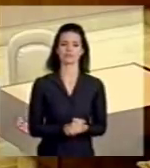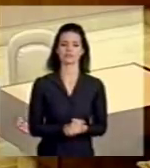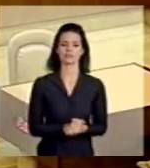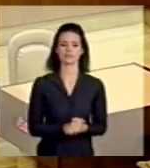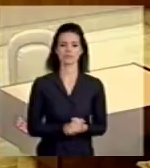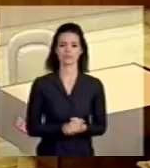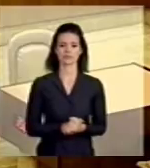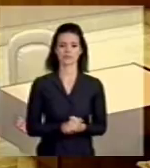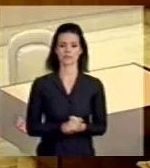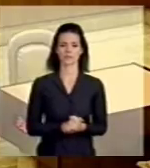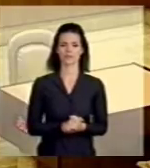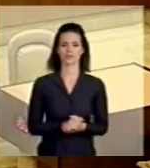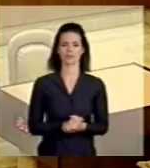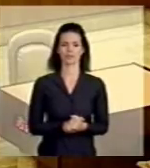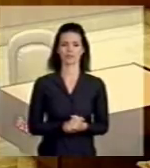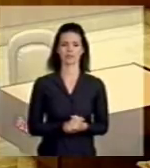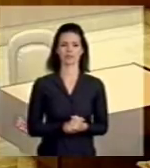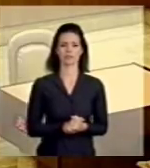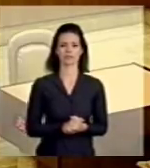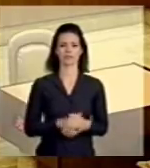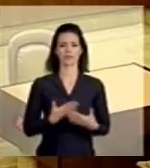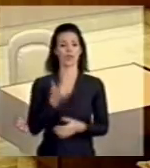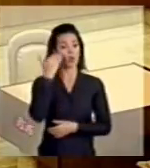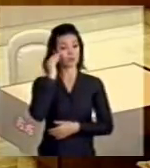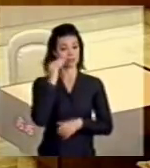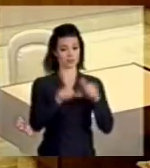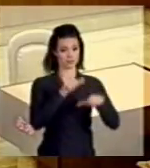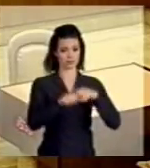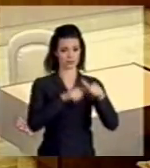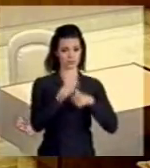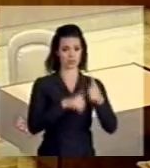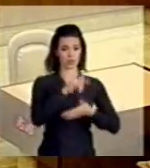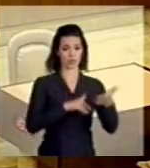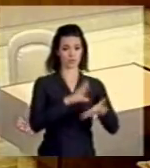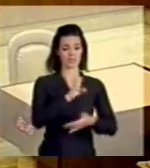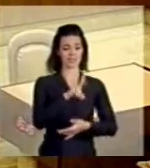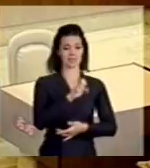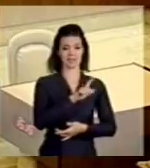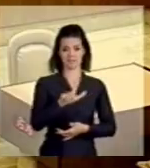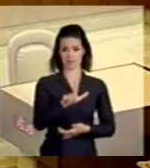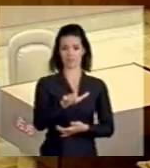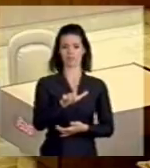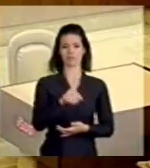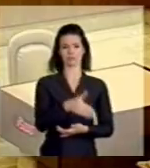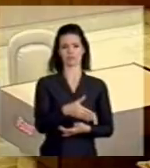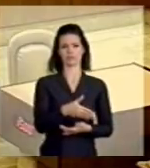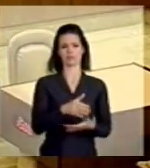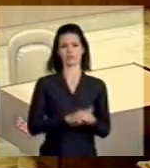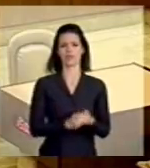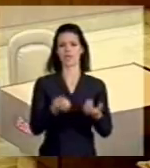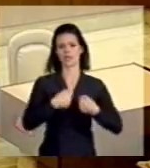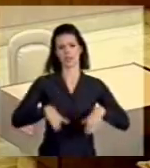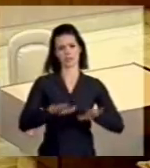originários. Por tudo isso, entendo que a alteração do registro civil em relação aos transgêneros realmente não dispensa, não prescinde de